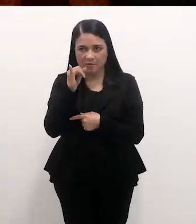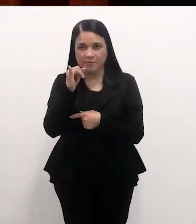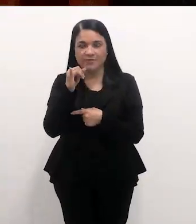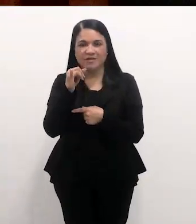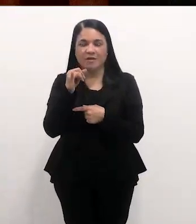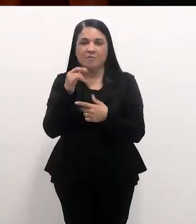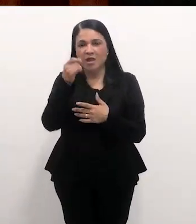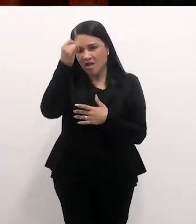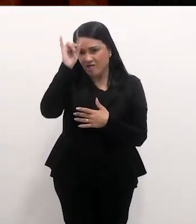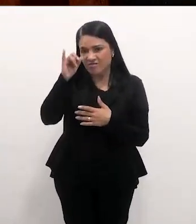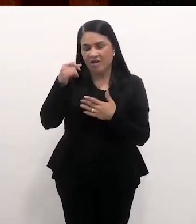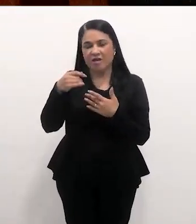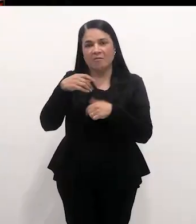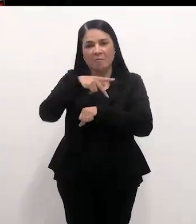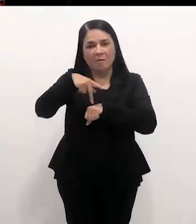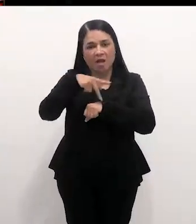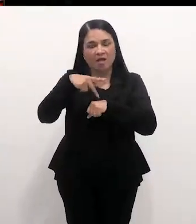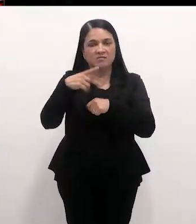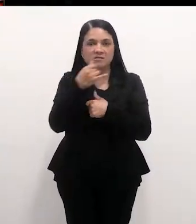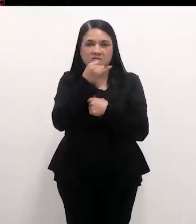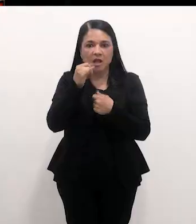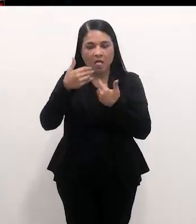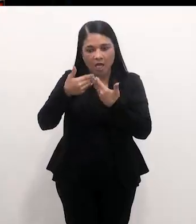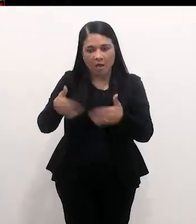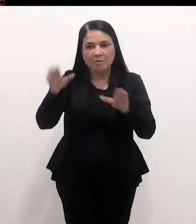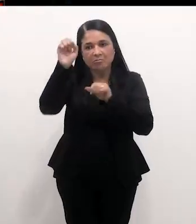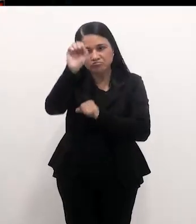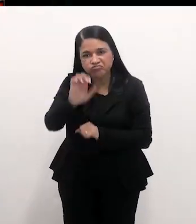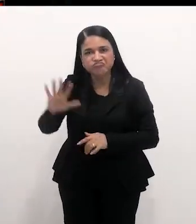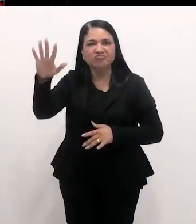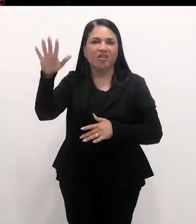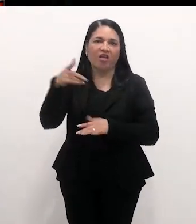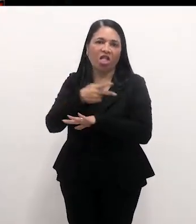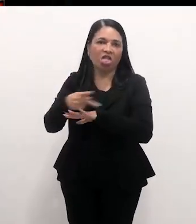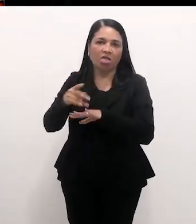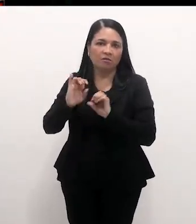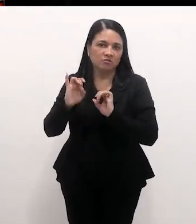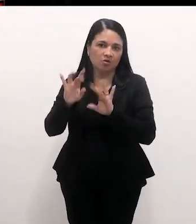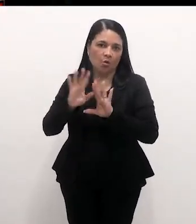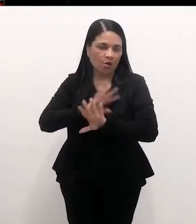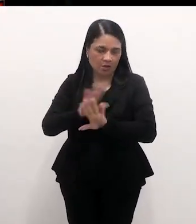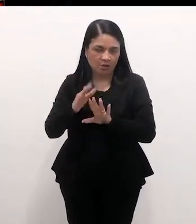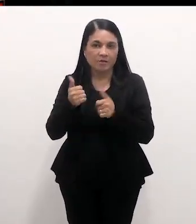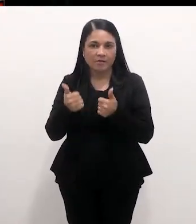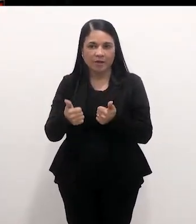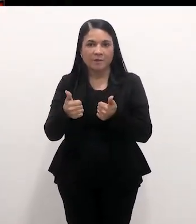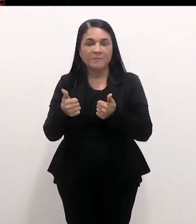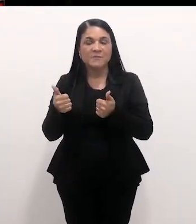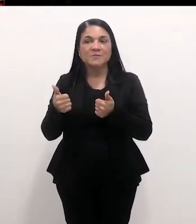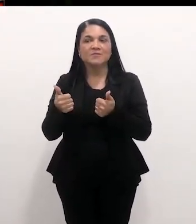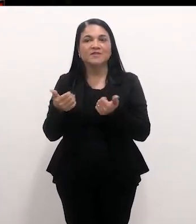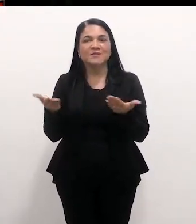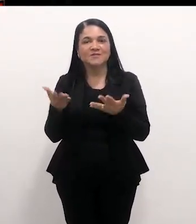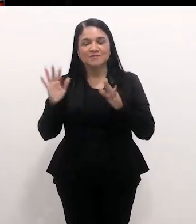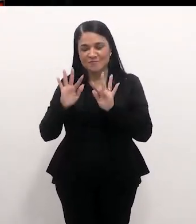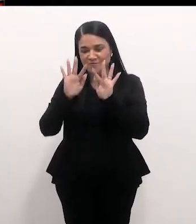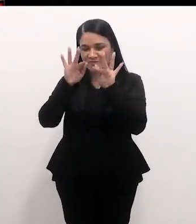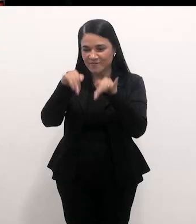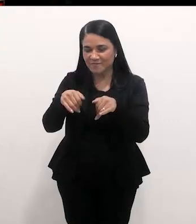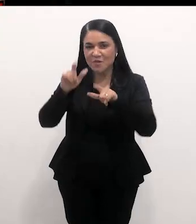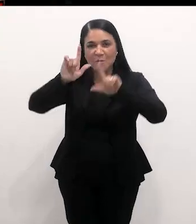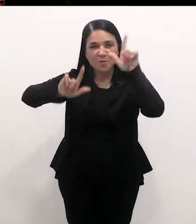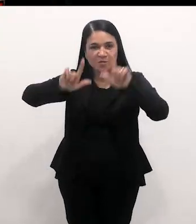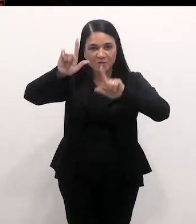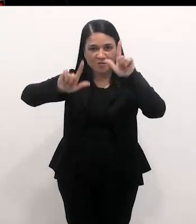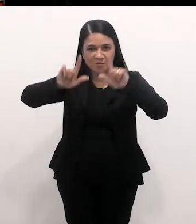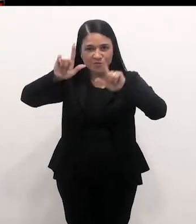um ítalo-descendente. Inclusive para não fazer da Itália uma porta de entrada para outros fins em relação à comunidade europeia, né? Então, é